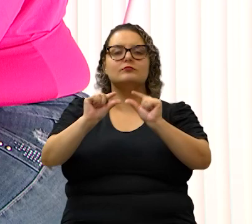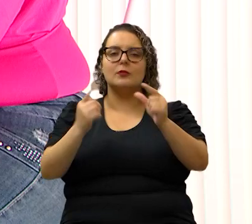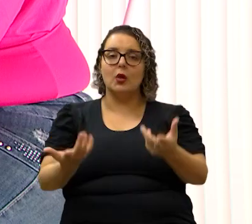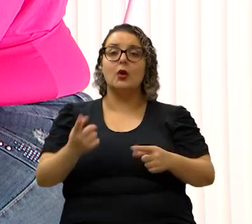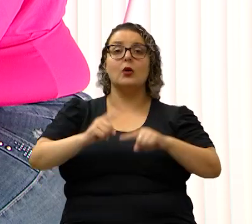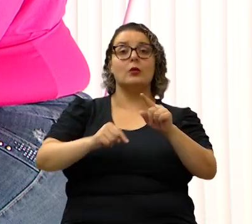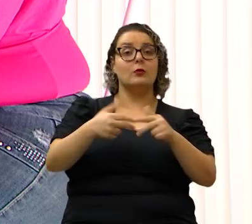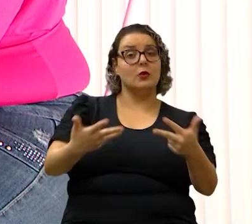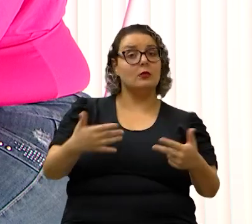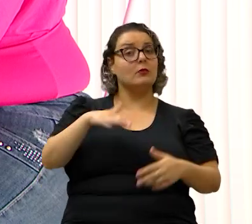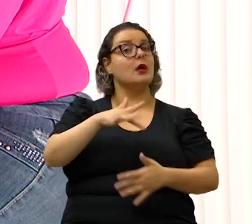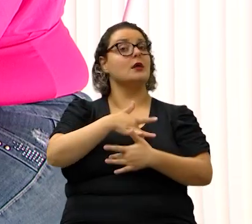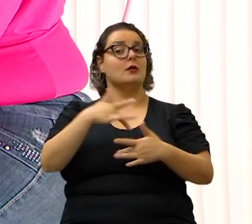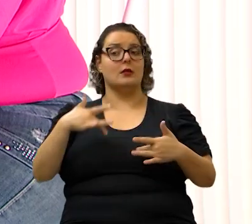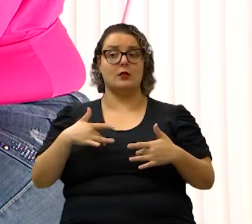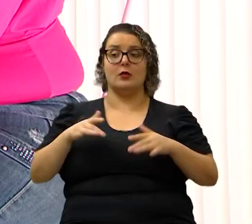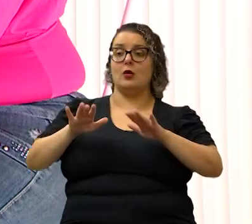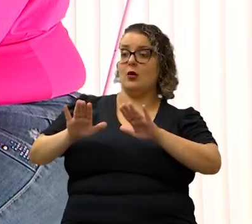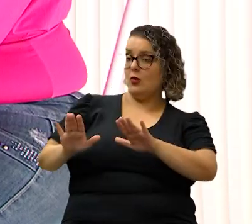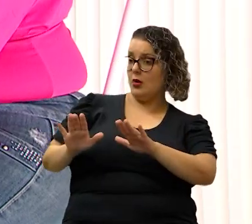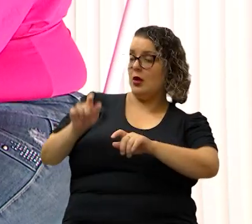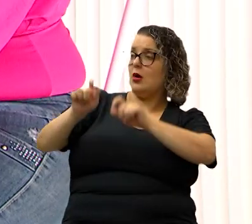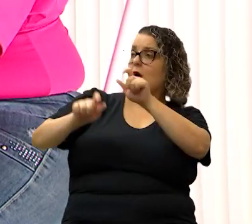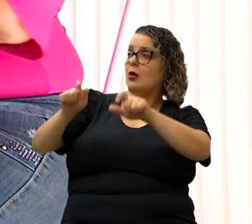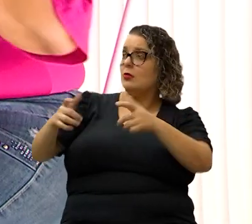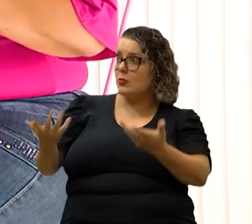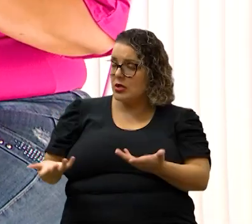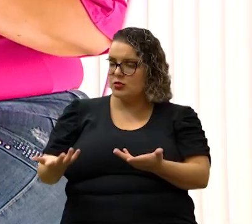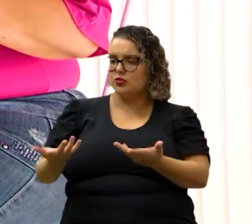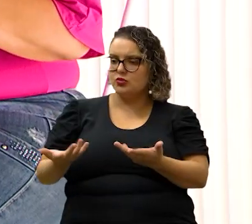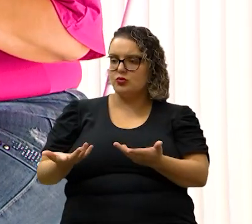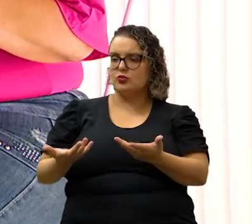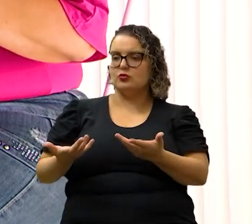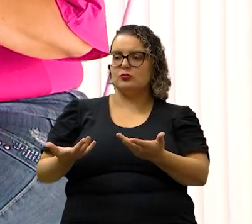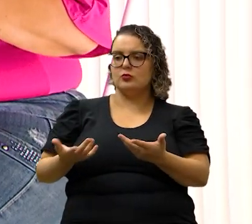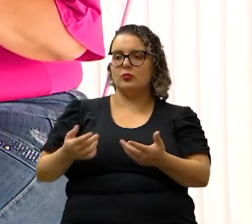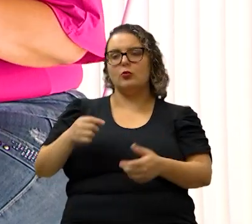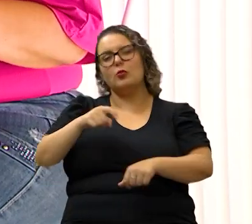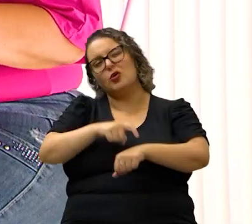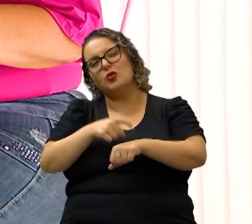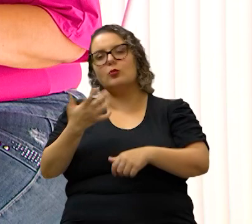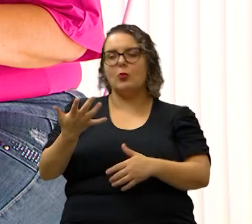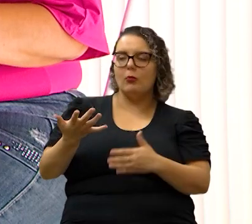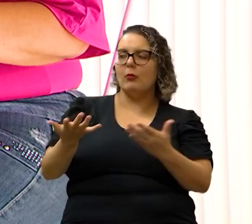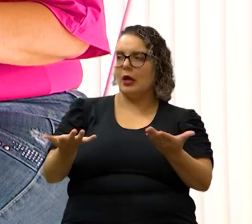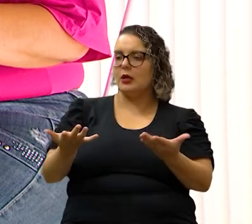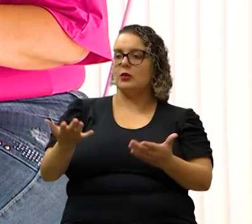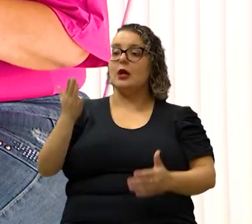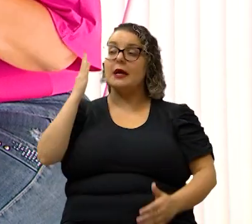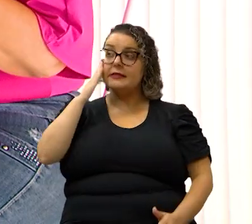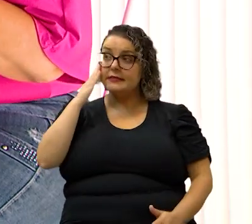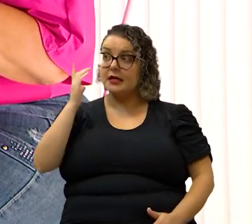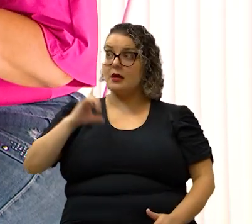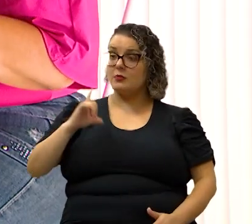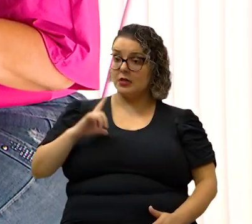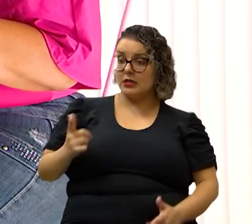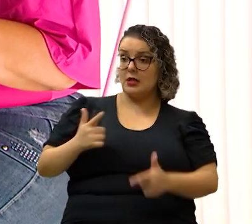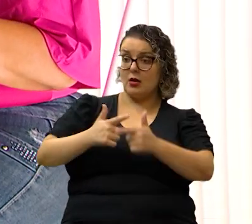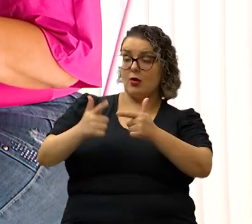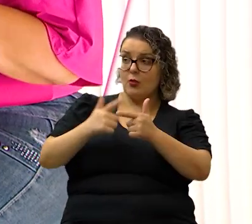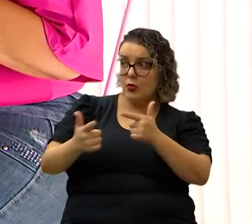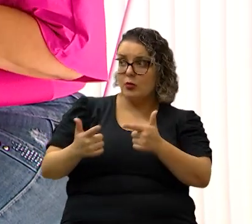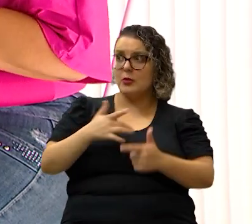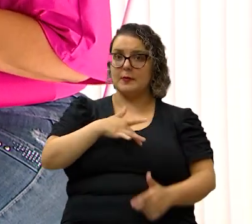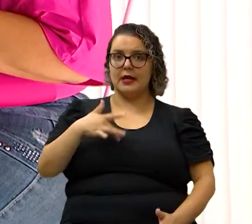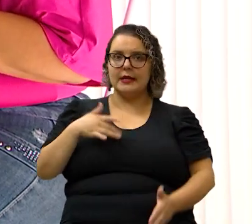transformar esses produtos em produtos mais saudáveis, gostosos ou saudáveis. As pessoas, elas, por um tempo, elas sabem que tem esse